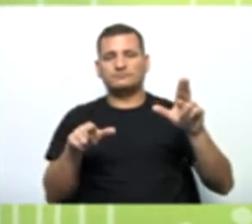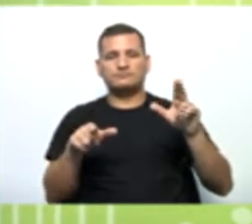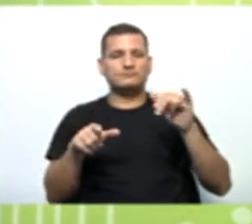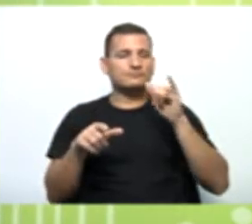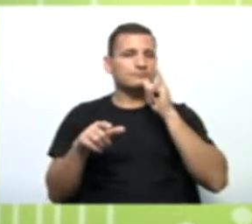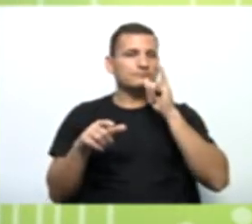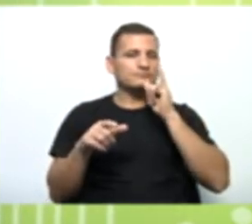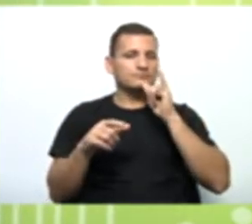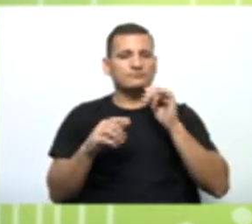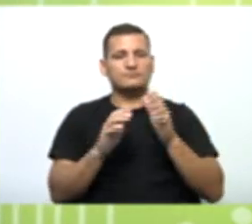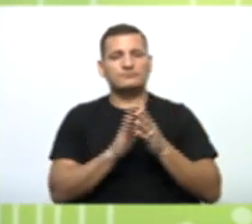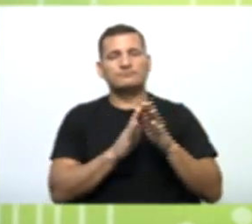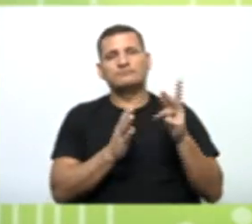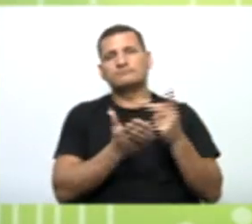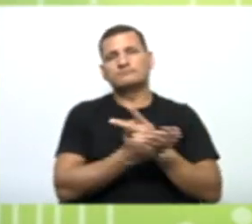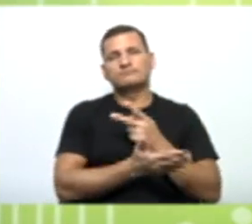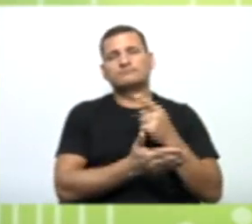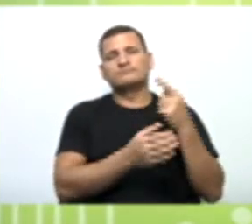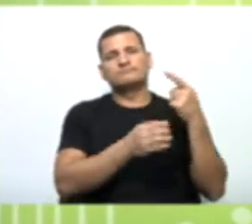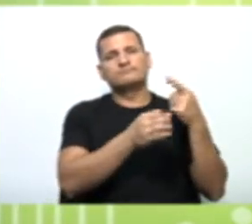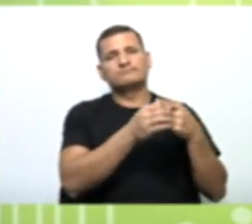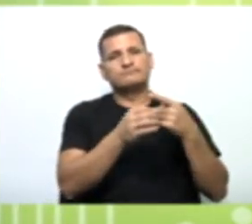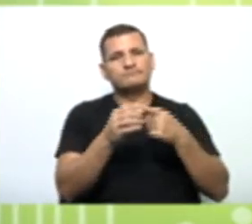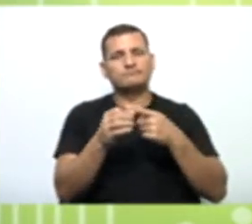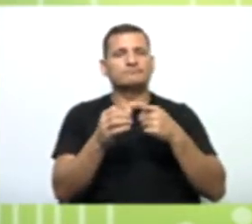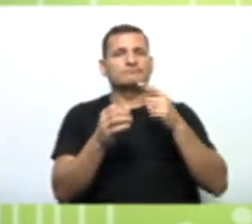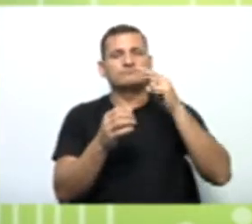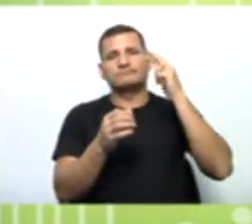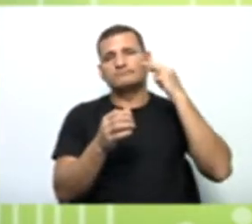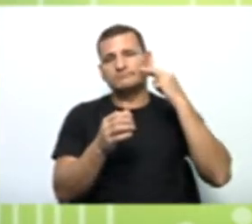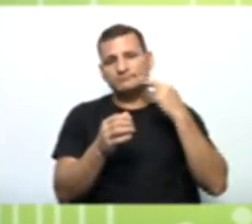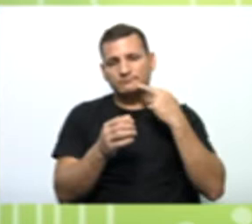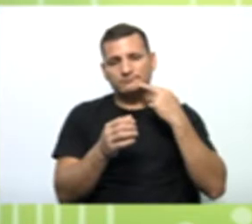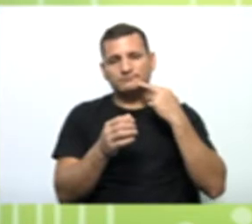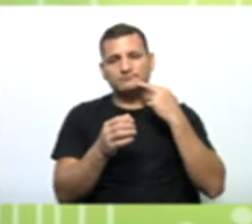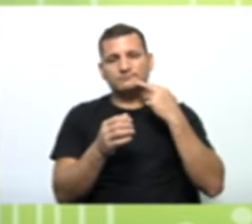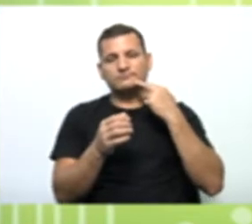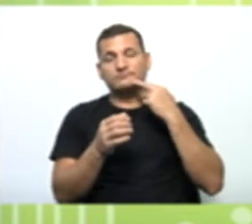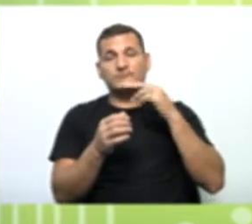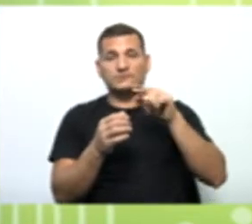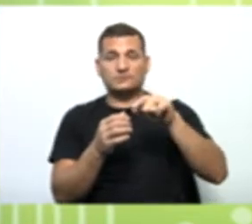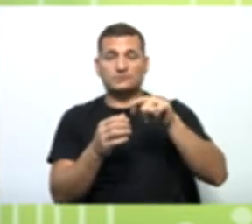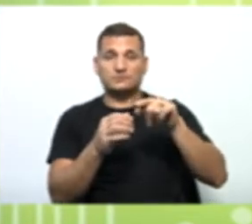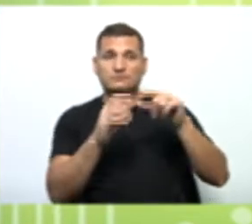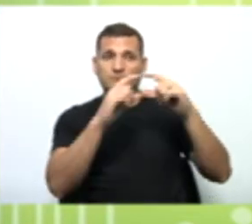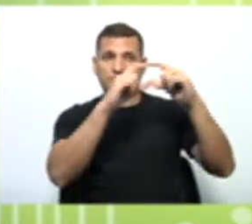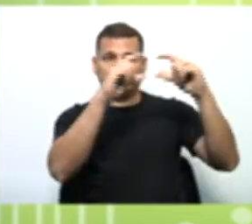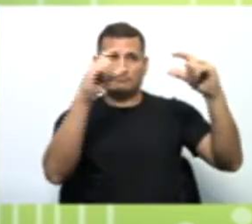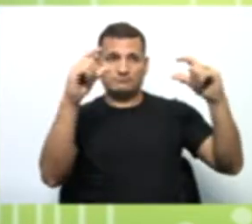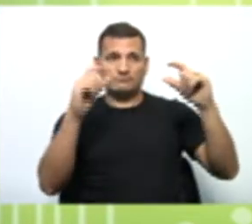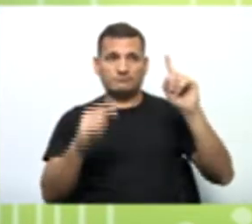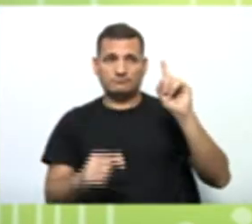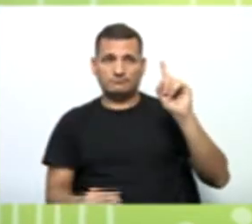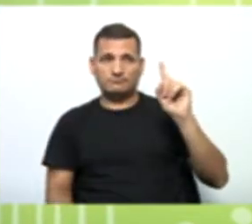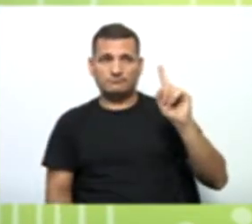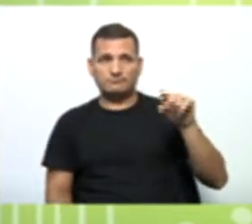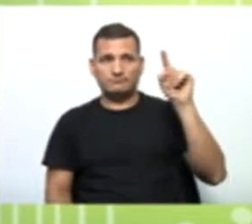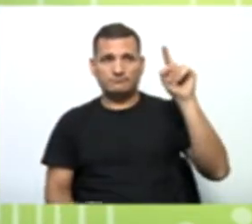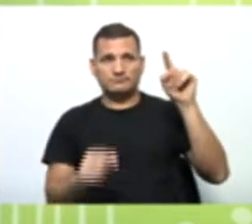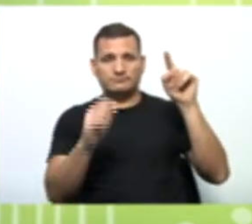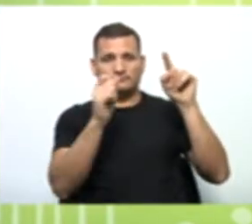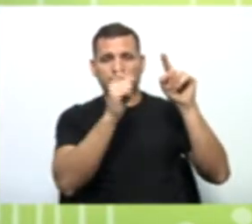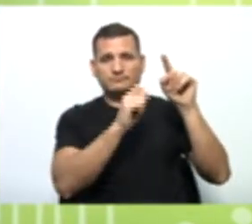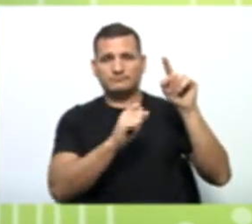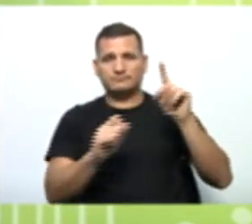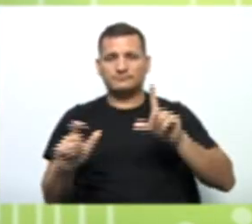situação no interior de Rondônia. O que acontece? Quando você clica naquela informação na web, ela se repete